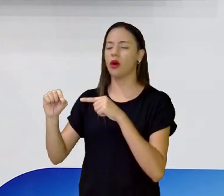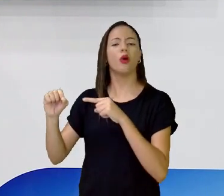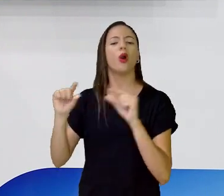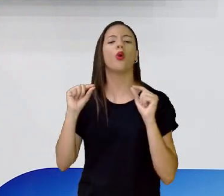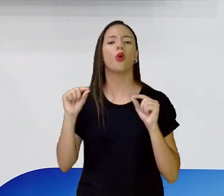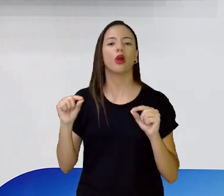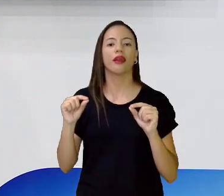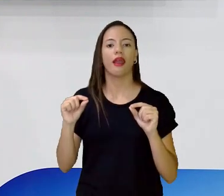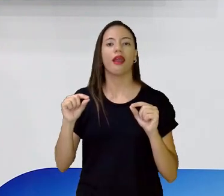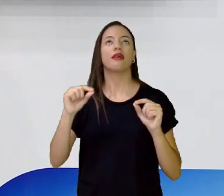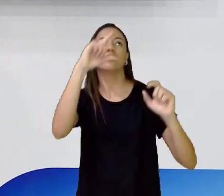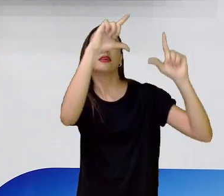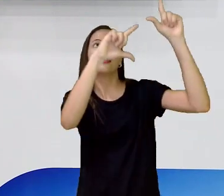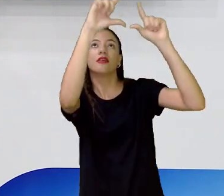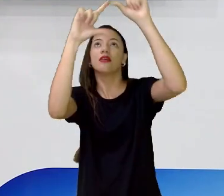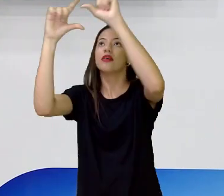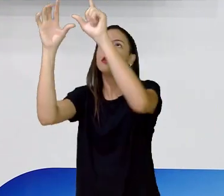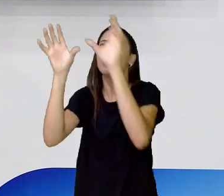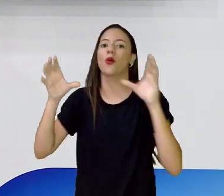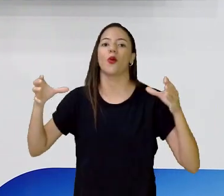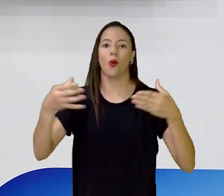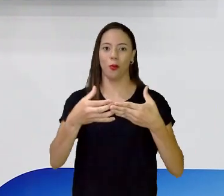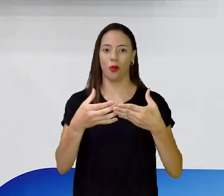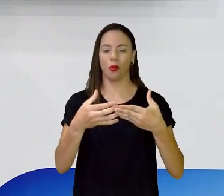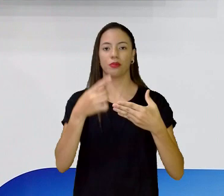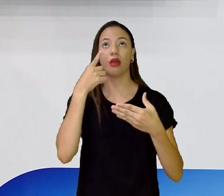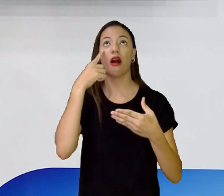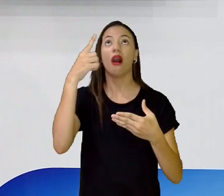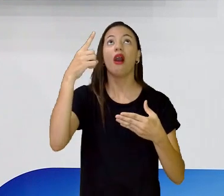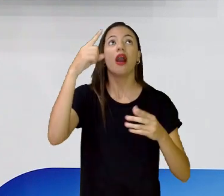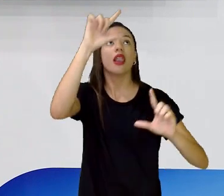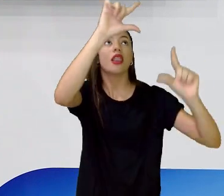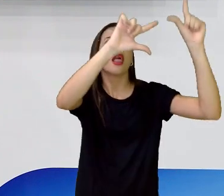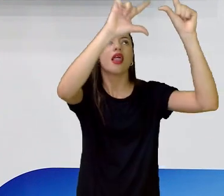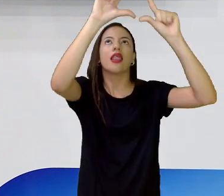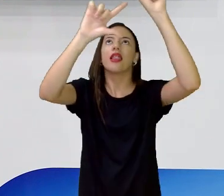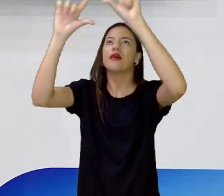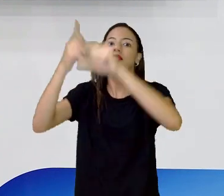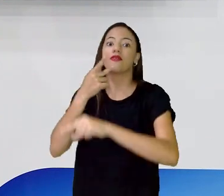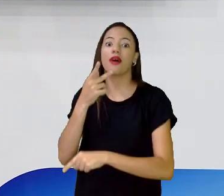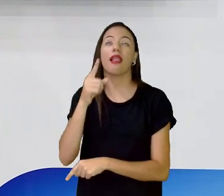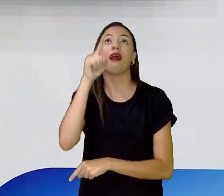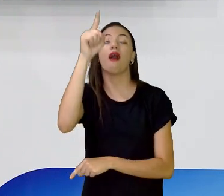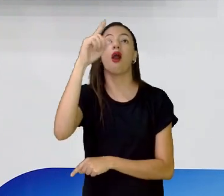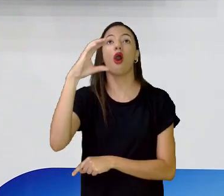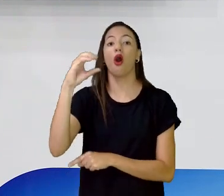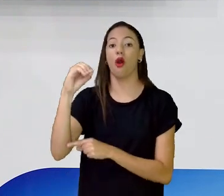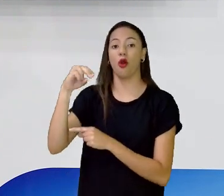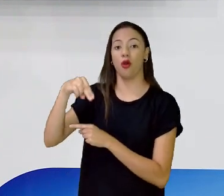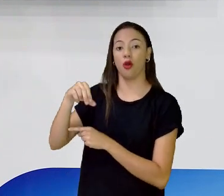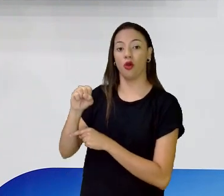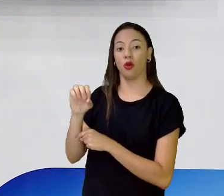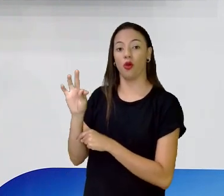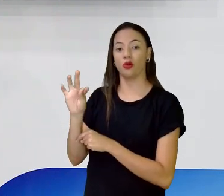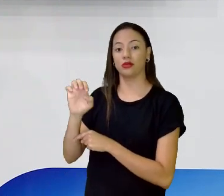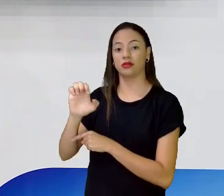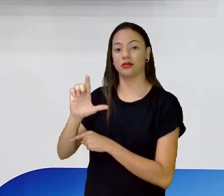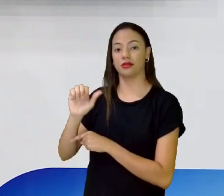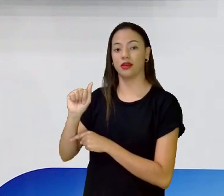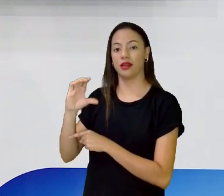de estrelas. Então, quando você olha para um céu estrelado, você diz o quê? Olha que constelação mais